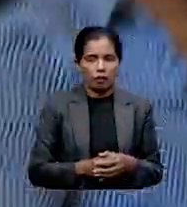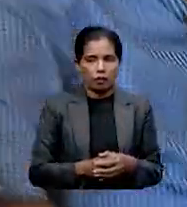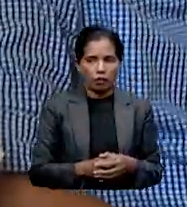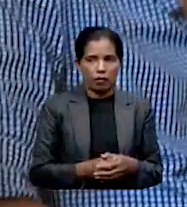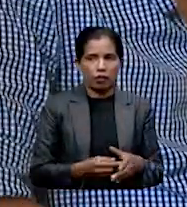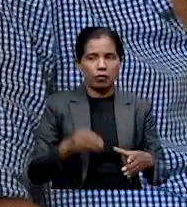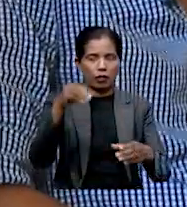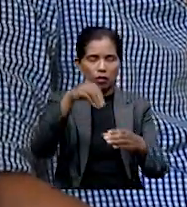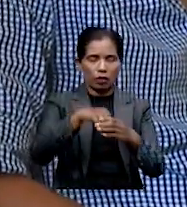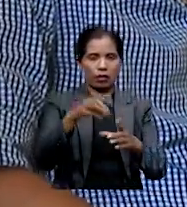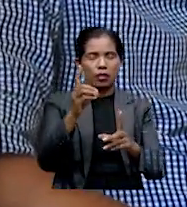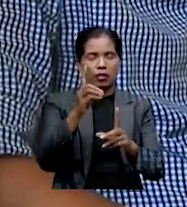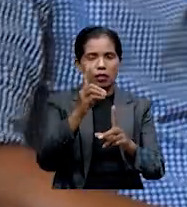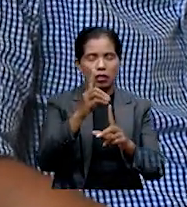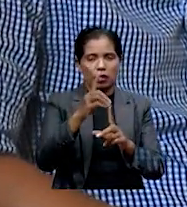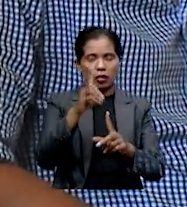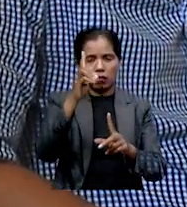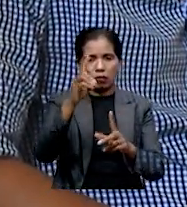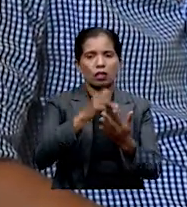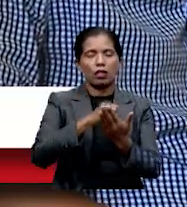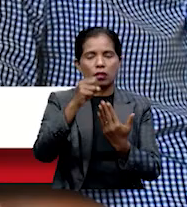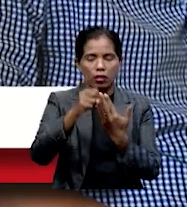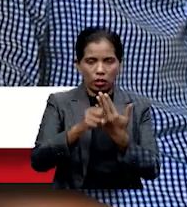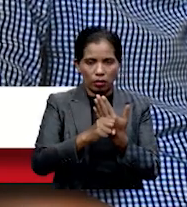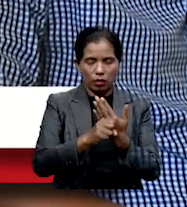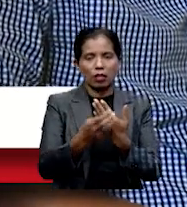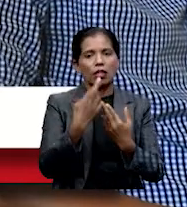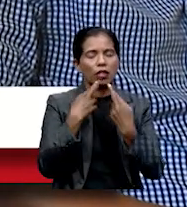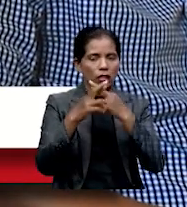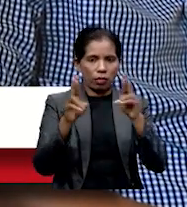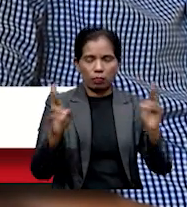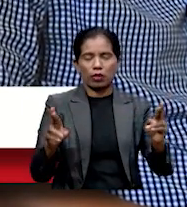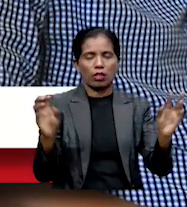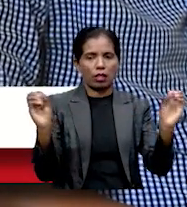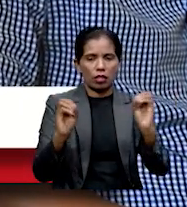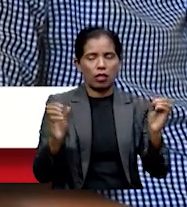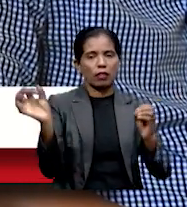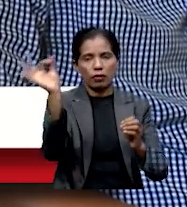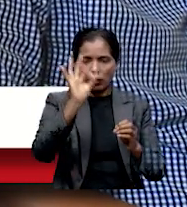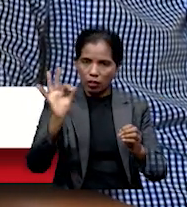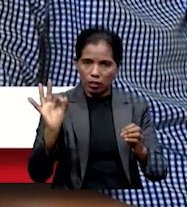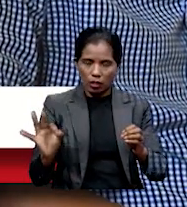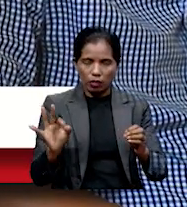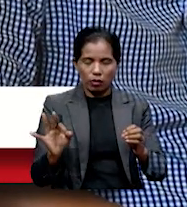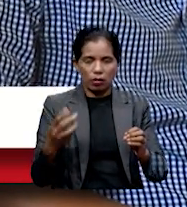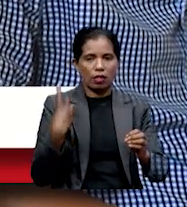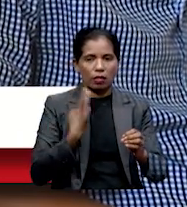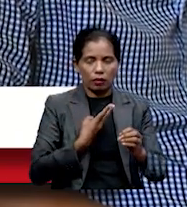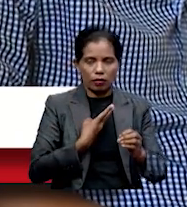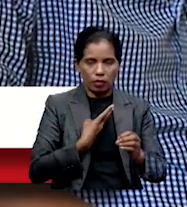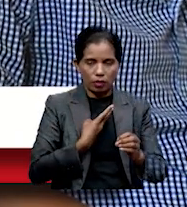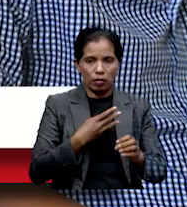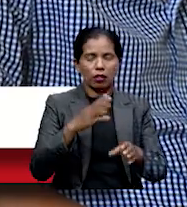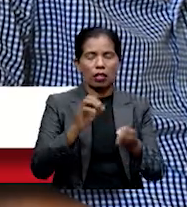antes tamo dia 1 de setembro, lembro que resposta lá ia. Federação, graças, se bolo,